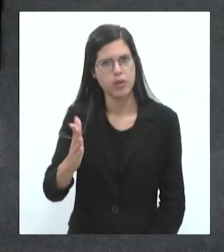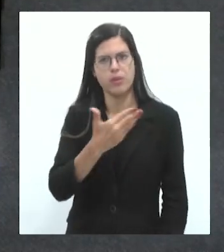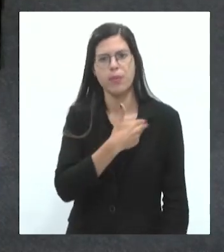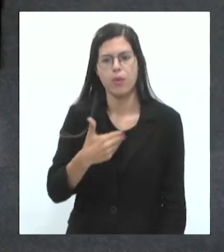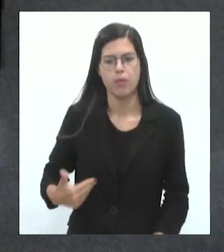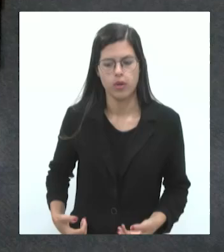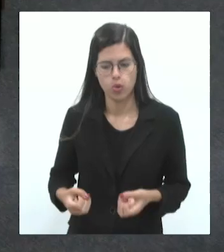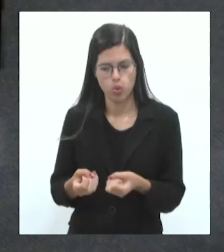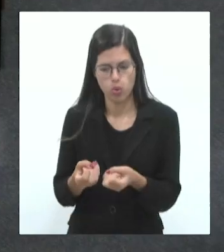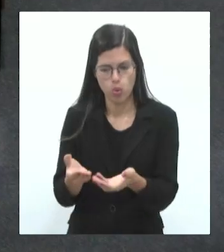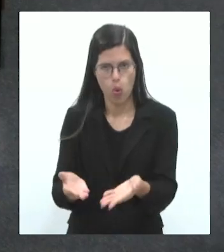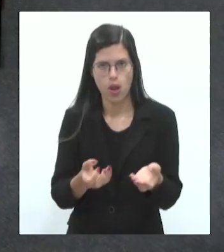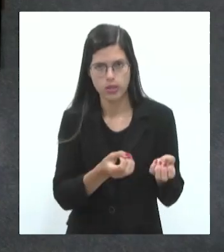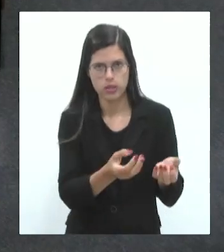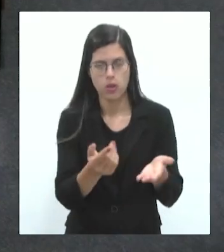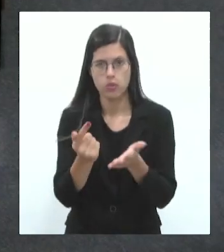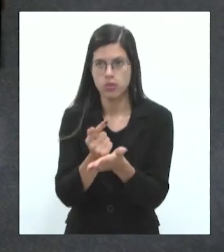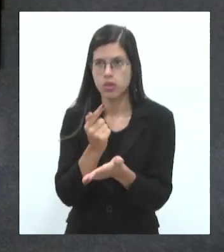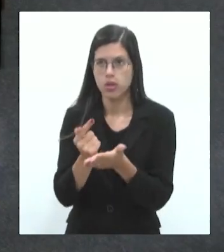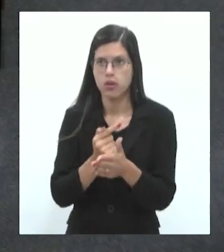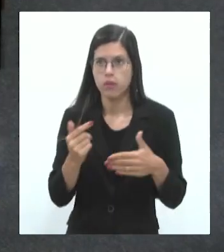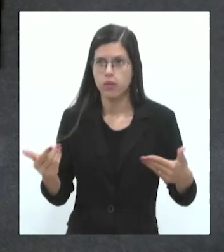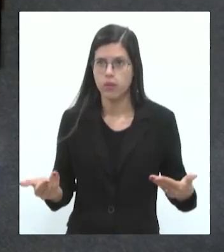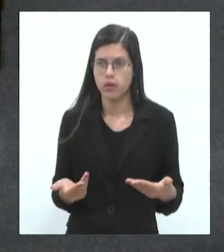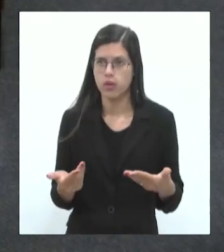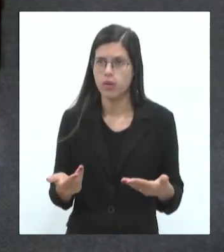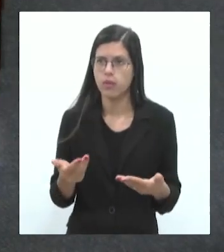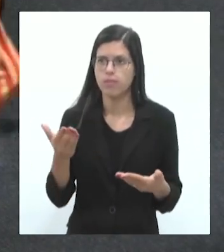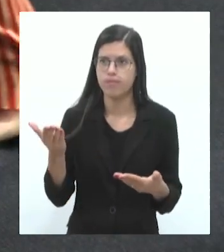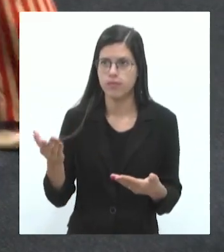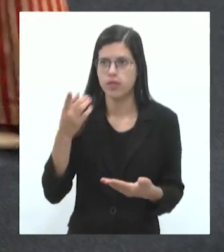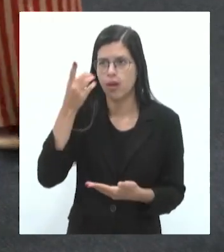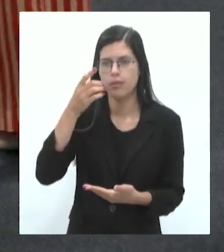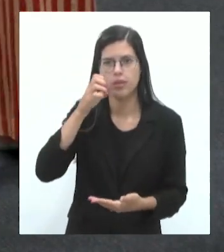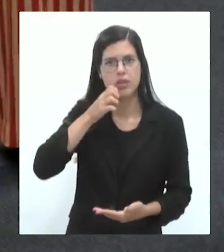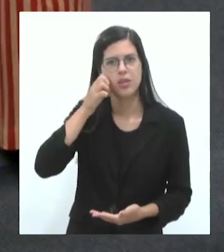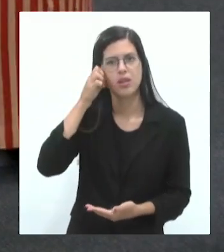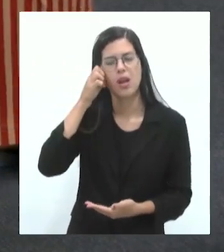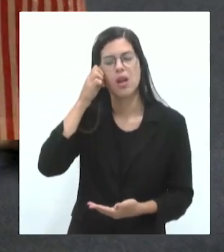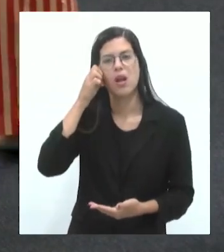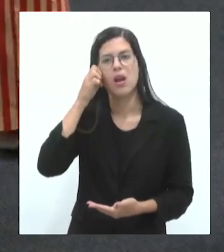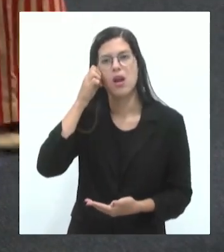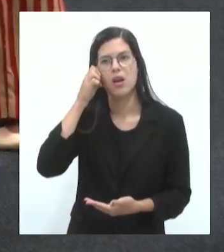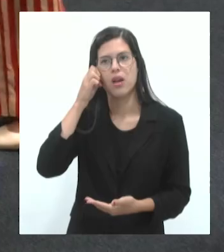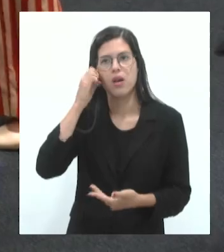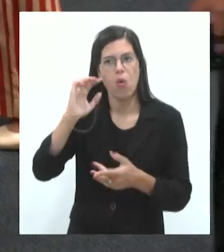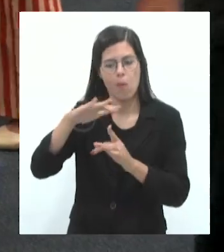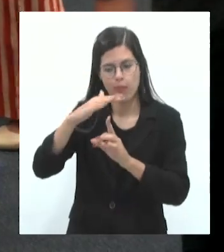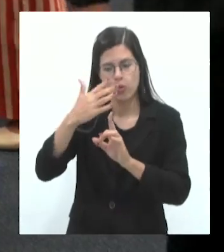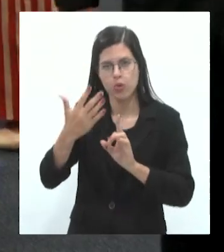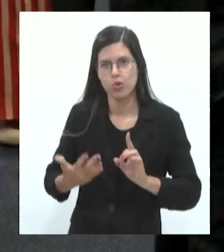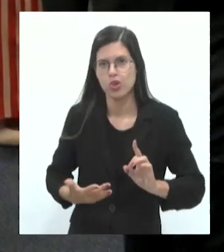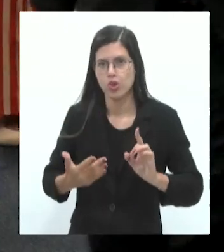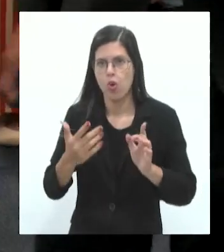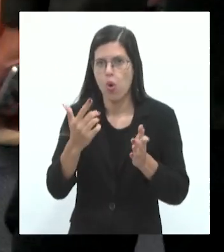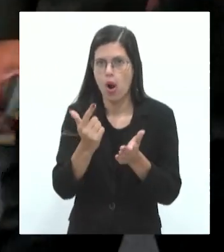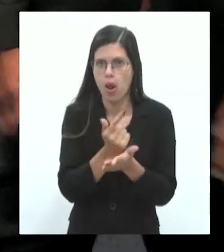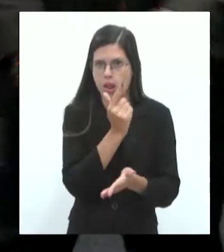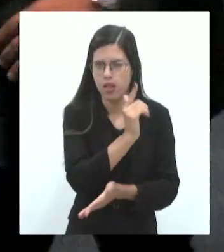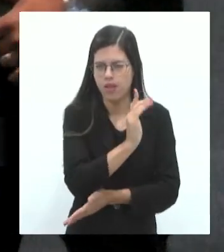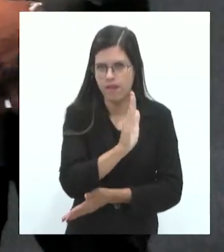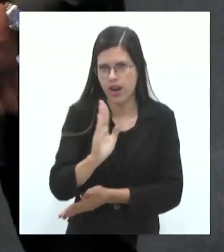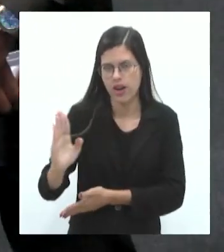de livros. E agora, em bom momento, a deputada Érica resolveu homenagear a livraria e edições